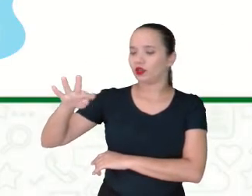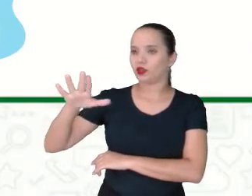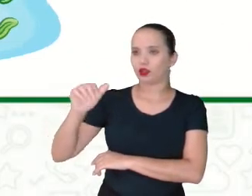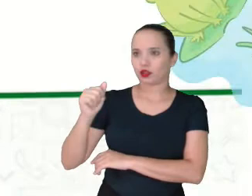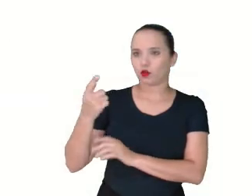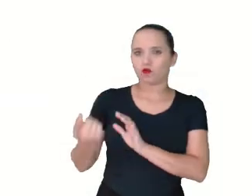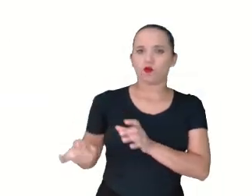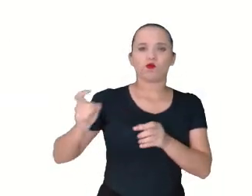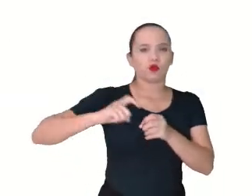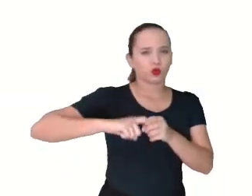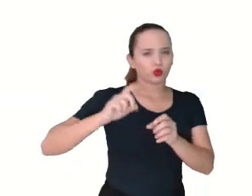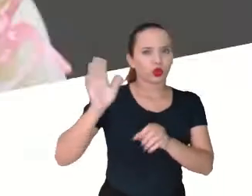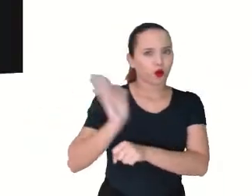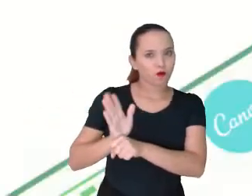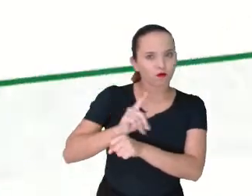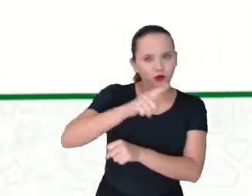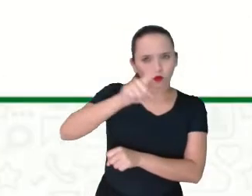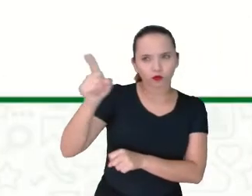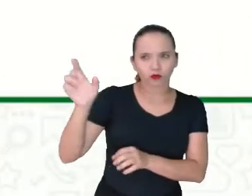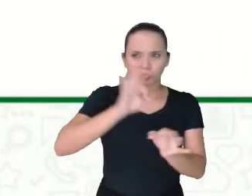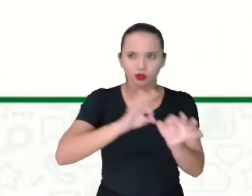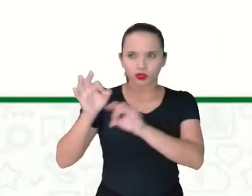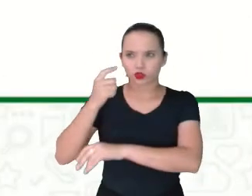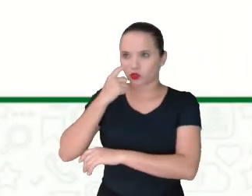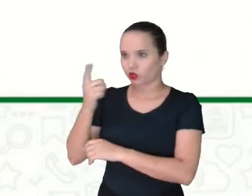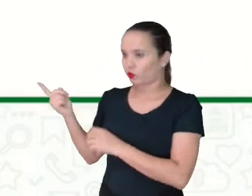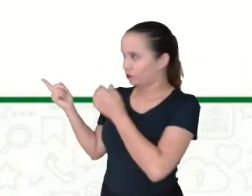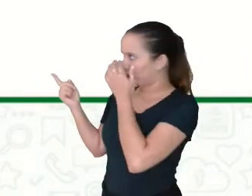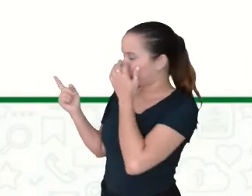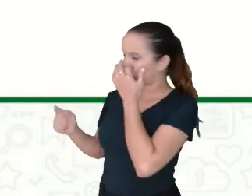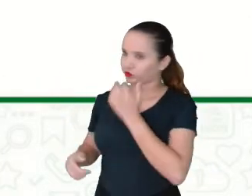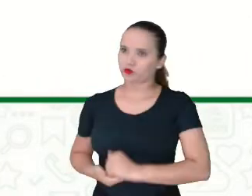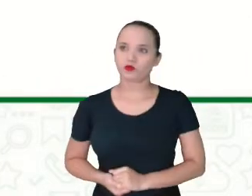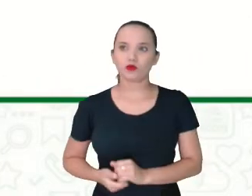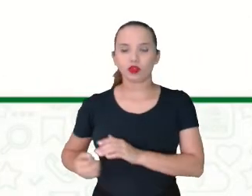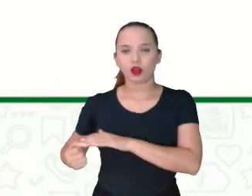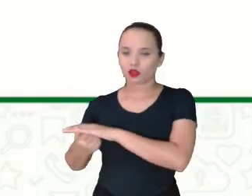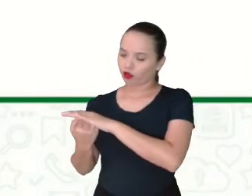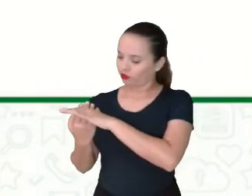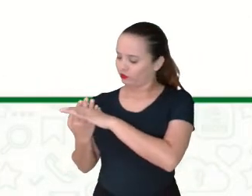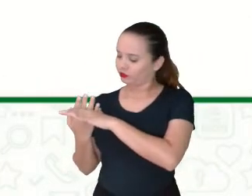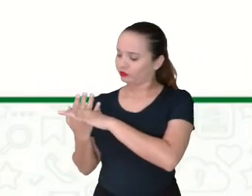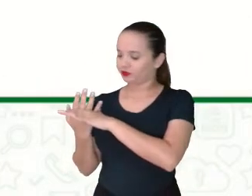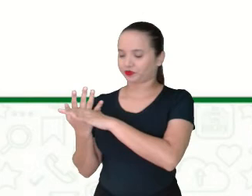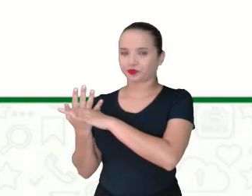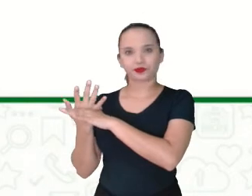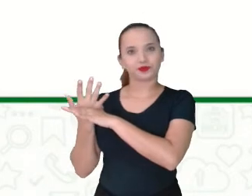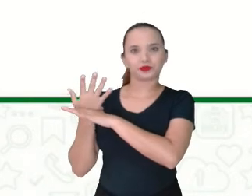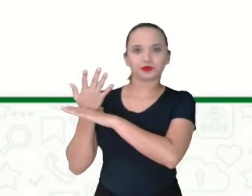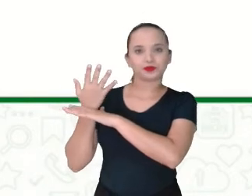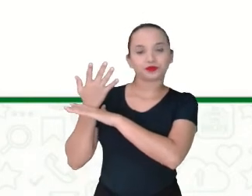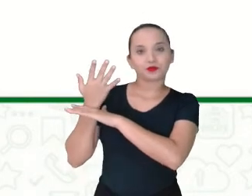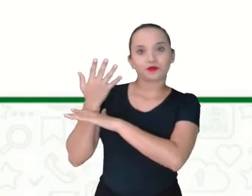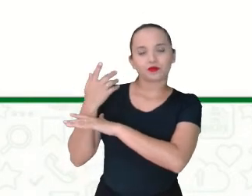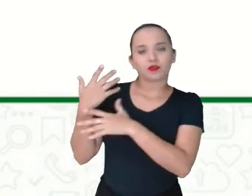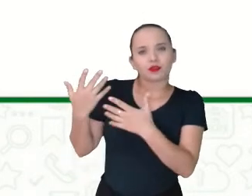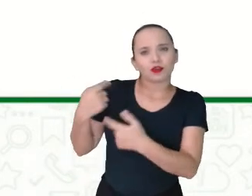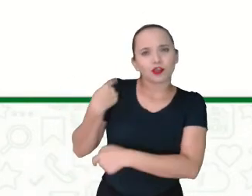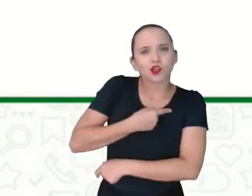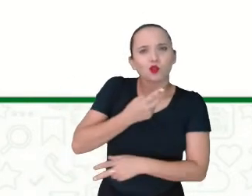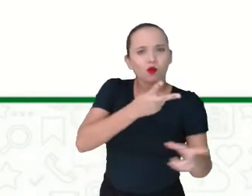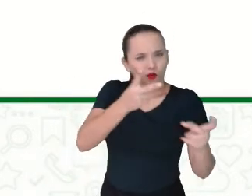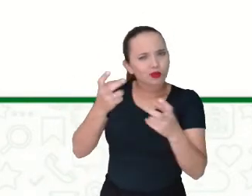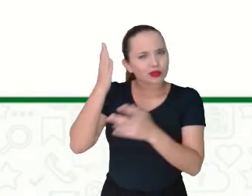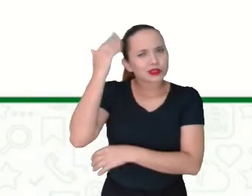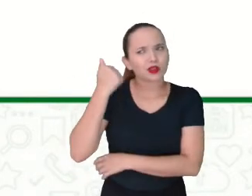eu voltar aqui para esse vídeo começar de novo, ó. A plantinha tá se desenvolvendo aí. E a gente sabe, quem já